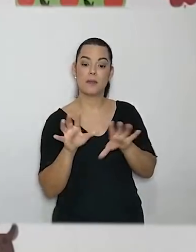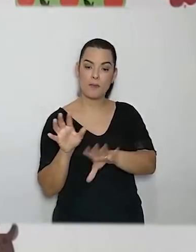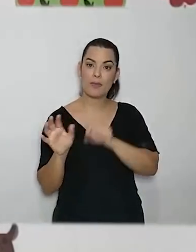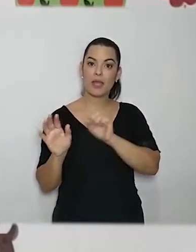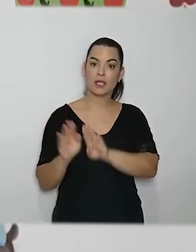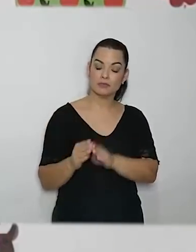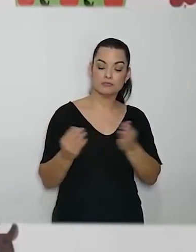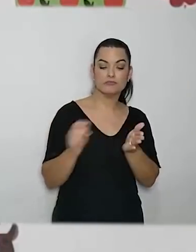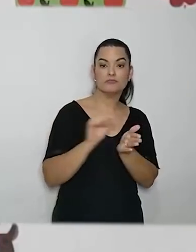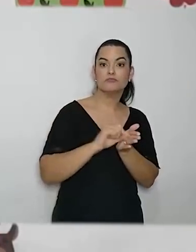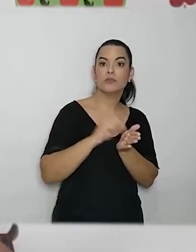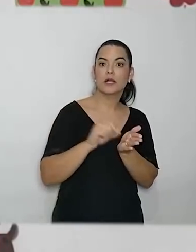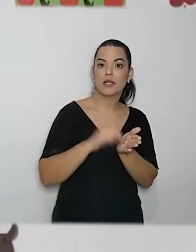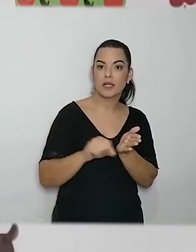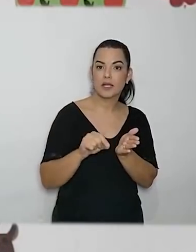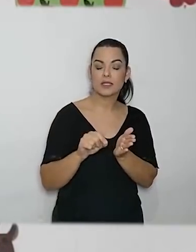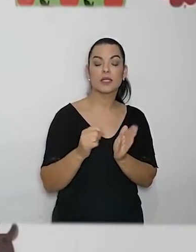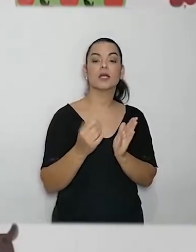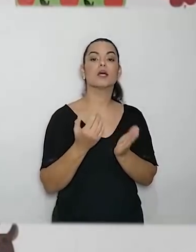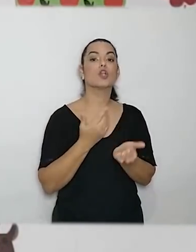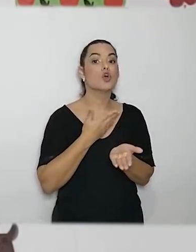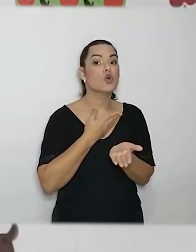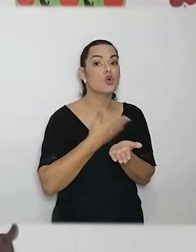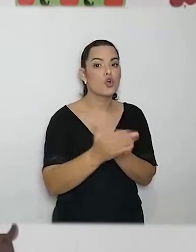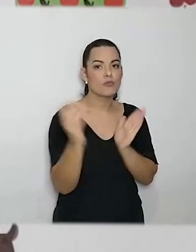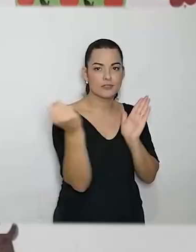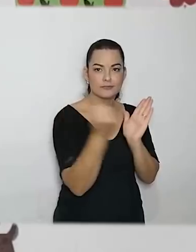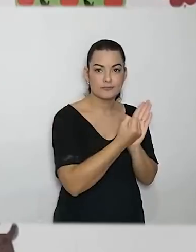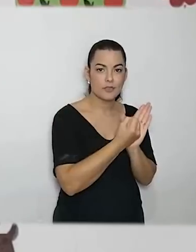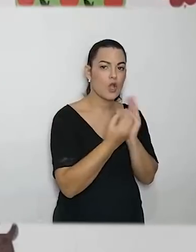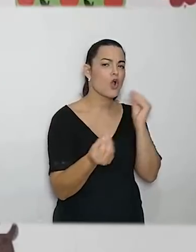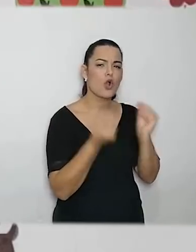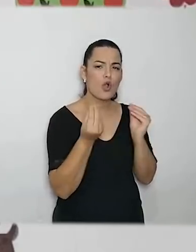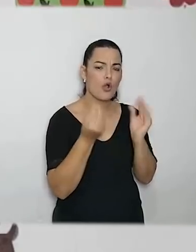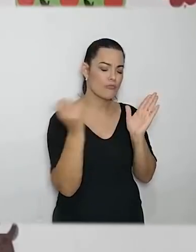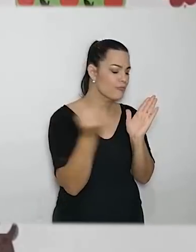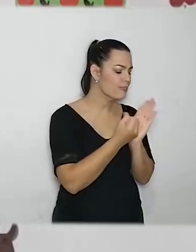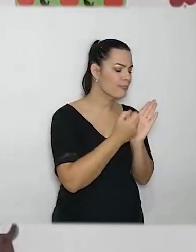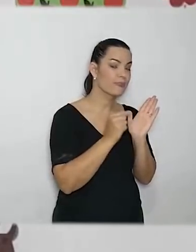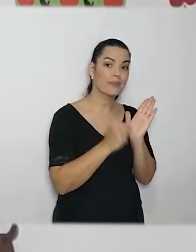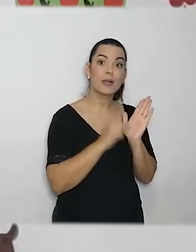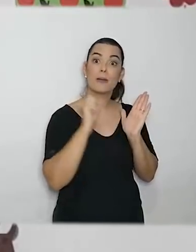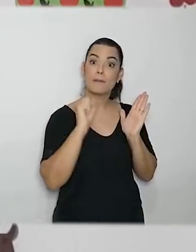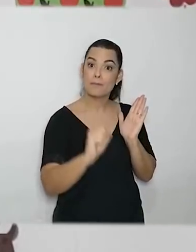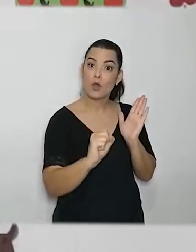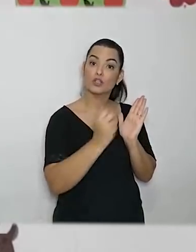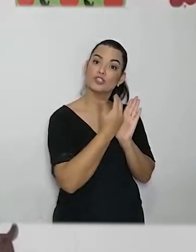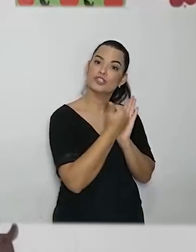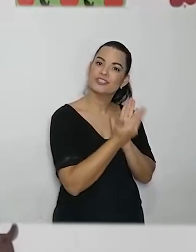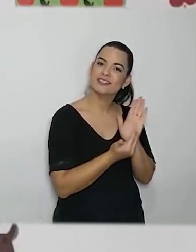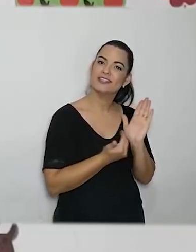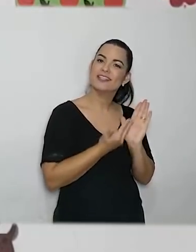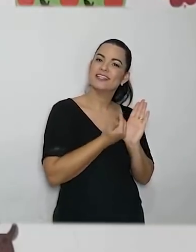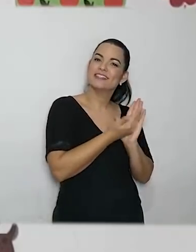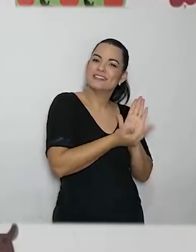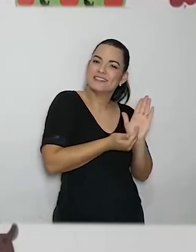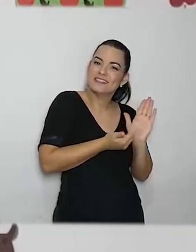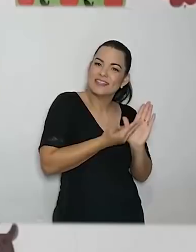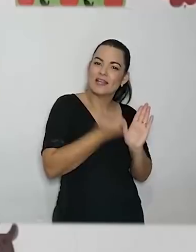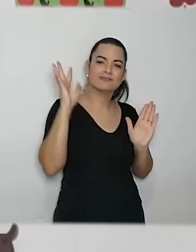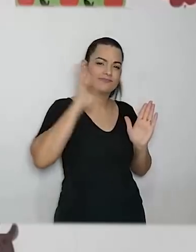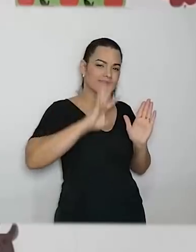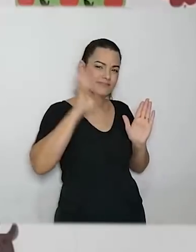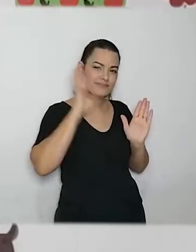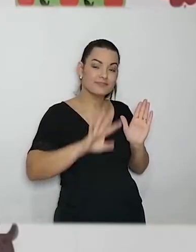de vocês o início dessas investigações. Então, vocês podem fazer uma ilustração bem legal.